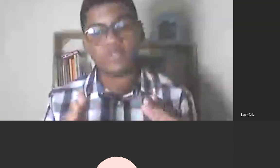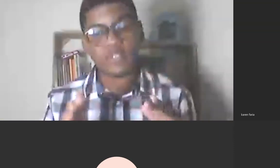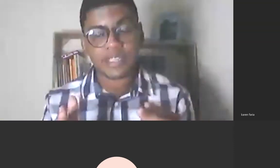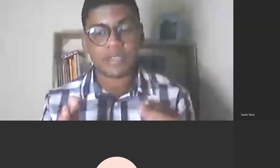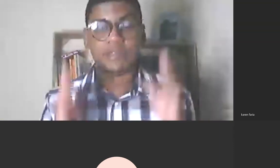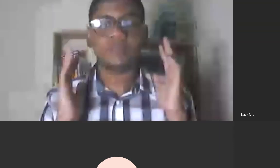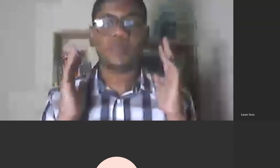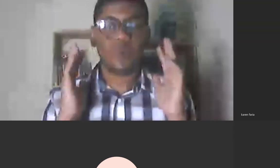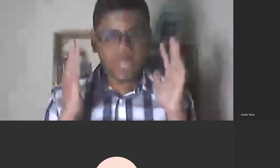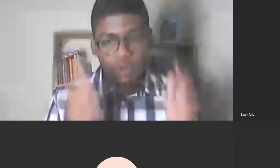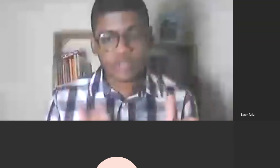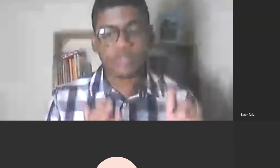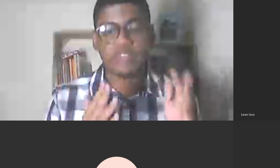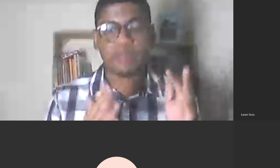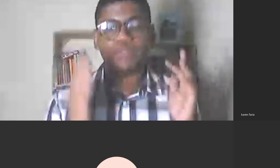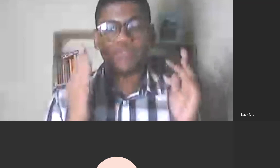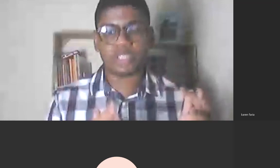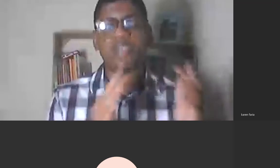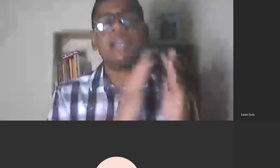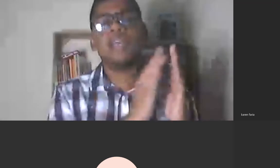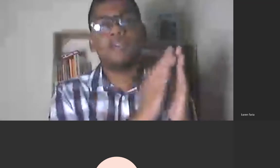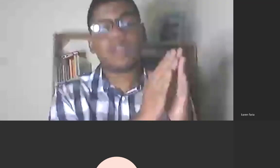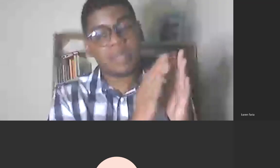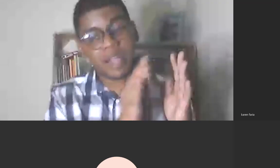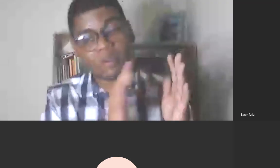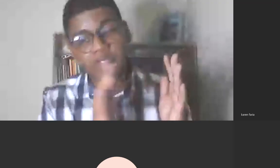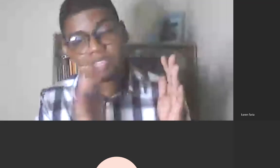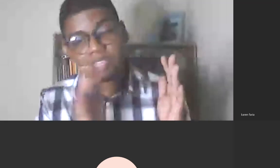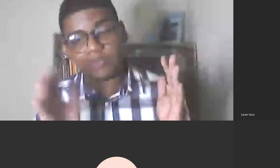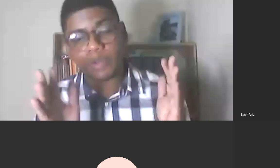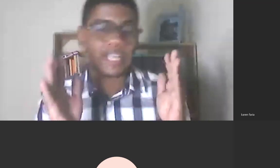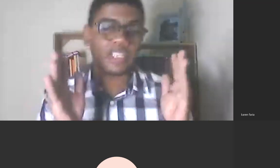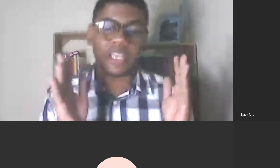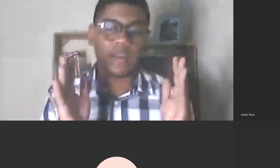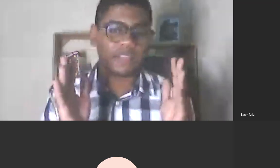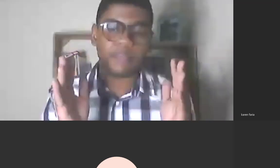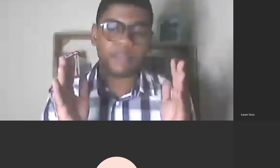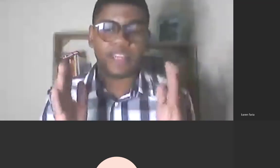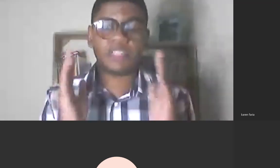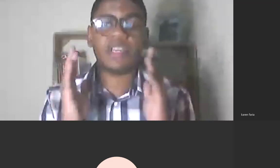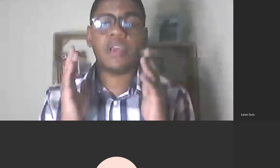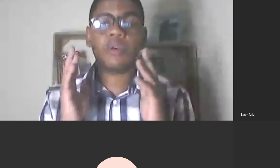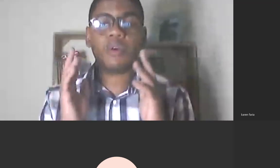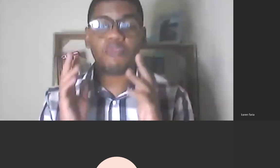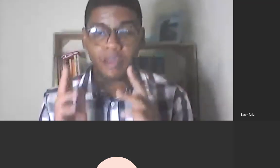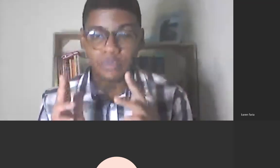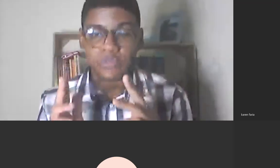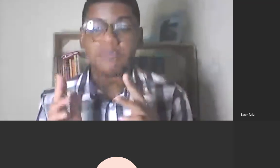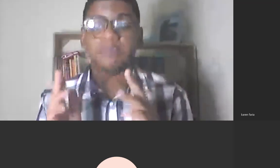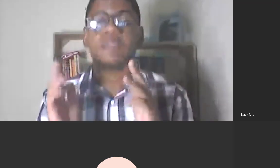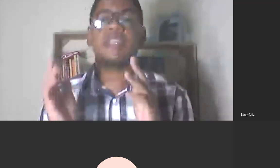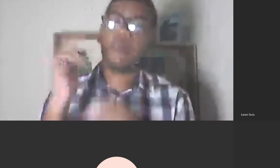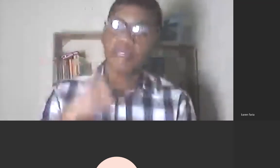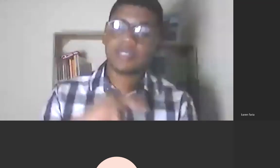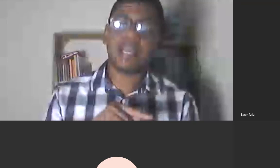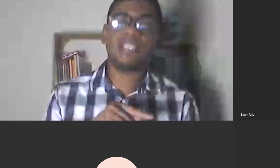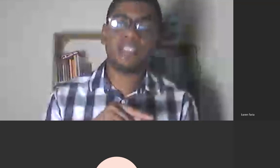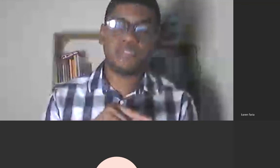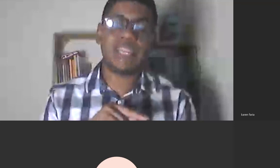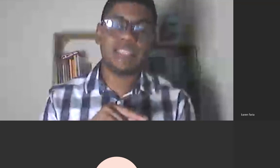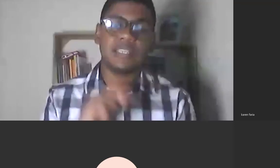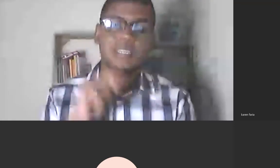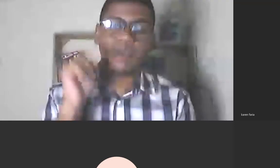cortar isso com vocês, não. Como a gente começou verbos hoje, eu vou caminhar com vocês uma quantidade de aulas aí pela frente, com verbos, E